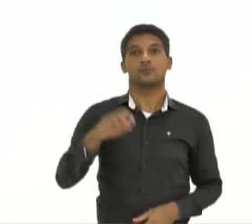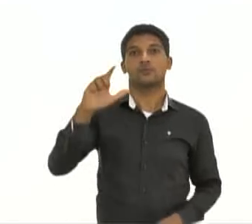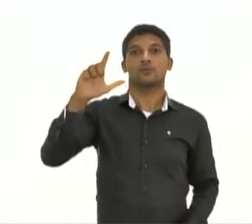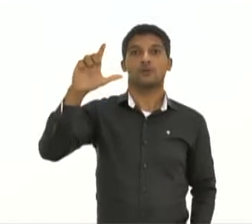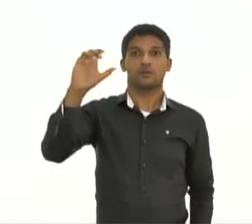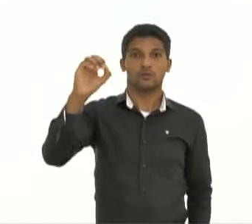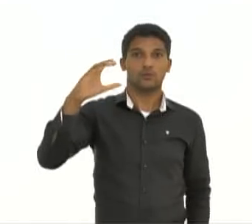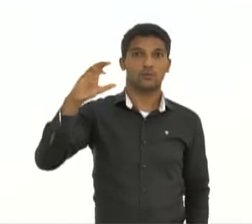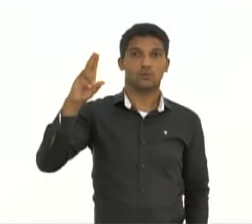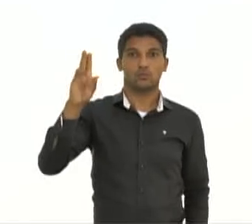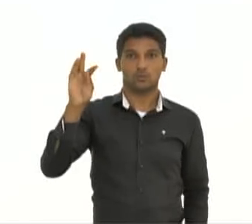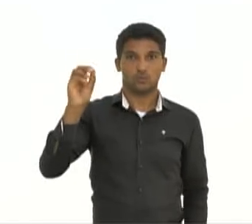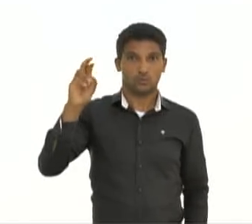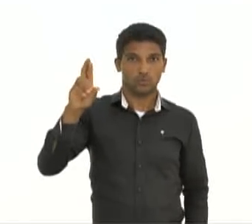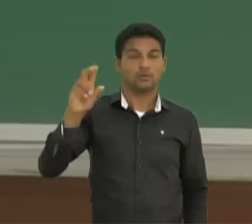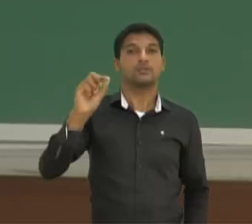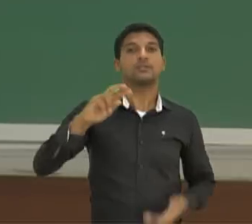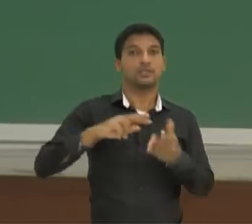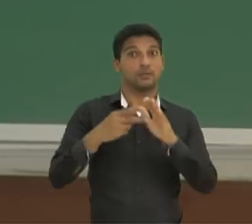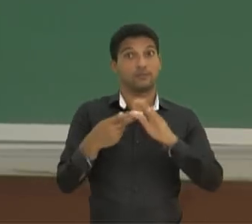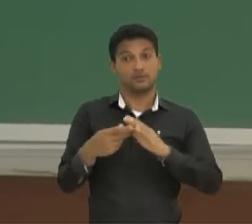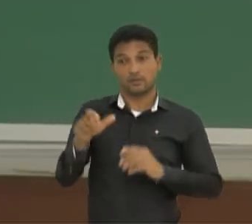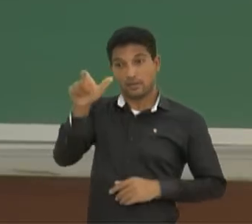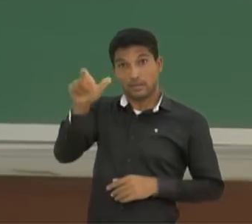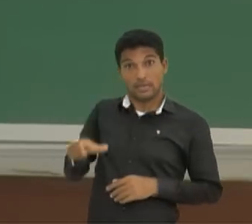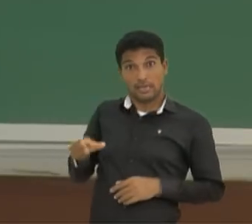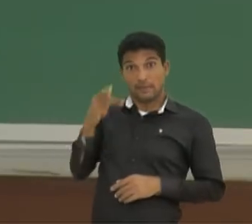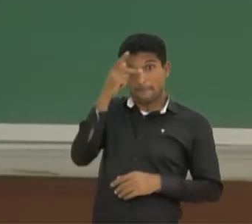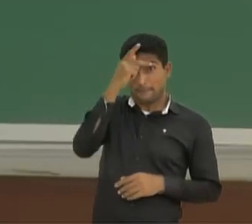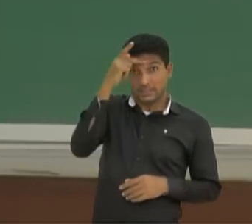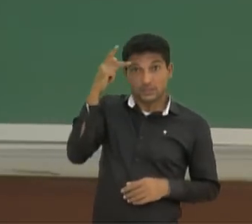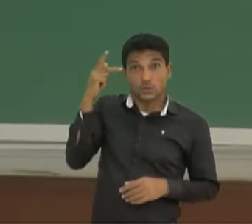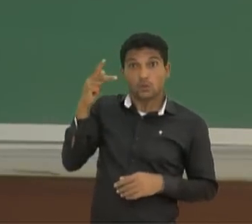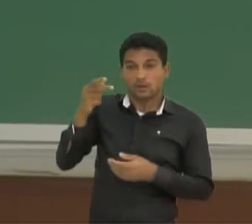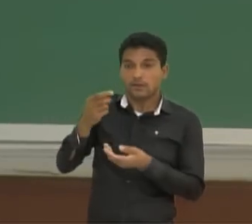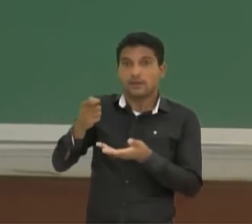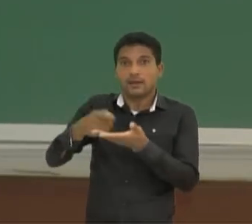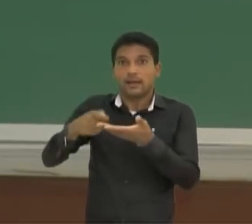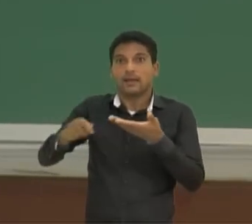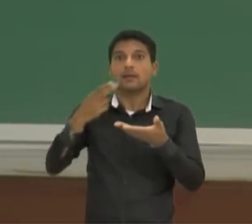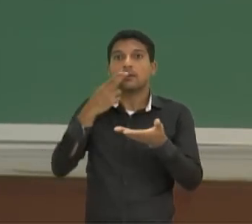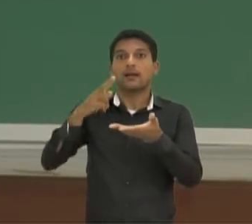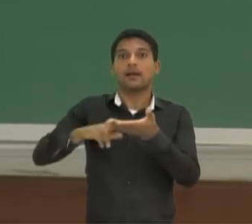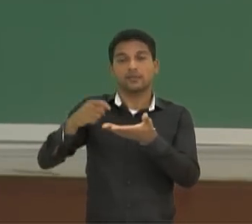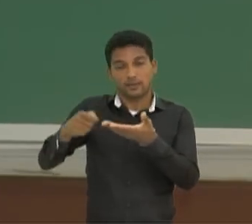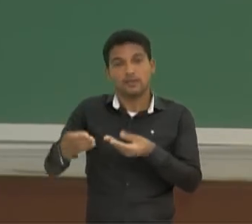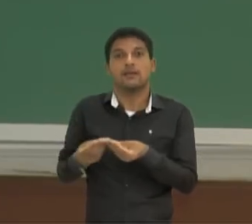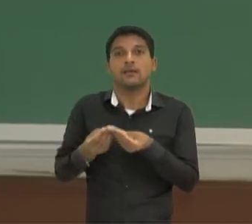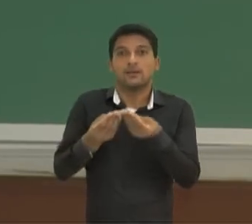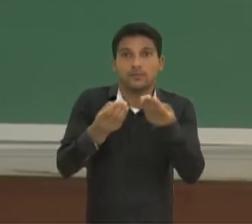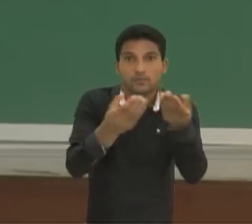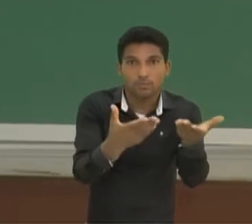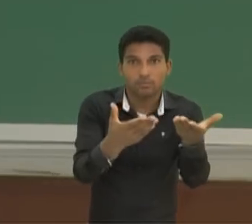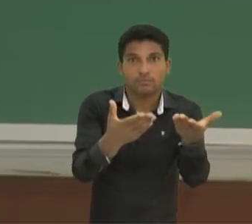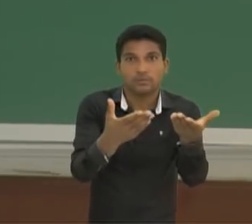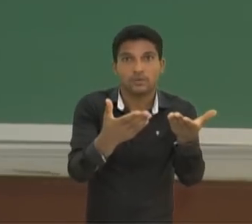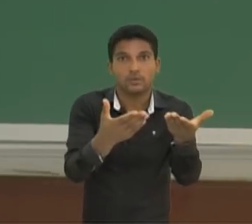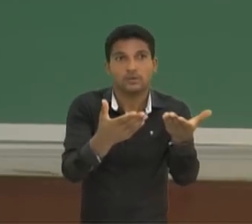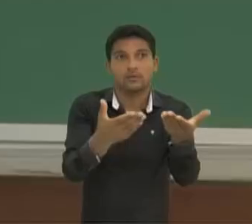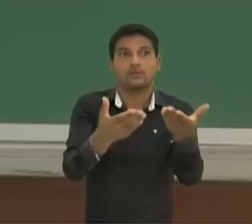o remetente, é a pessoa que envia a carta, e o interlocutor é o destinatário, é a pessoa que vai receber a carta,